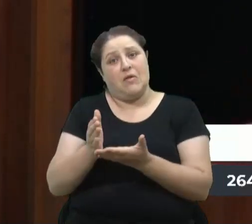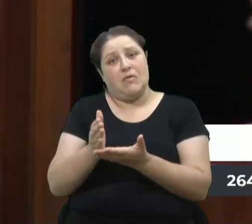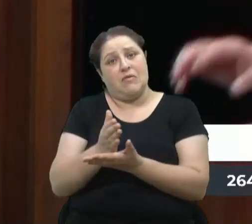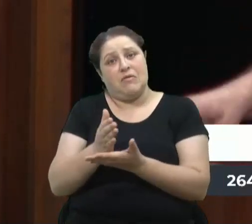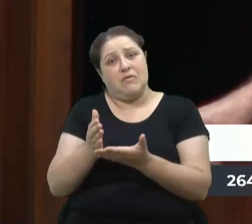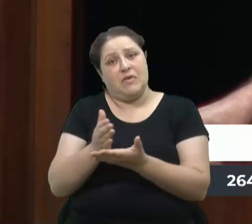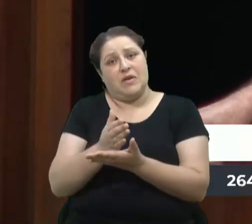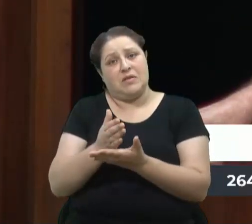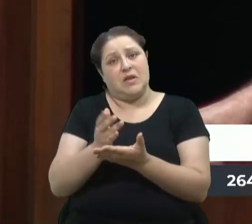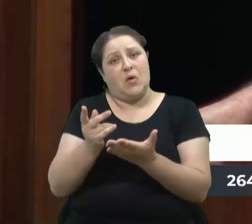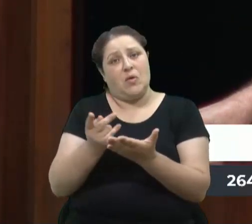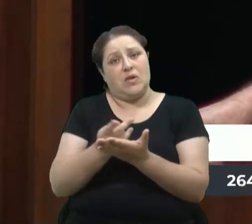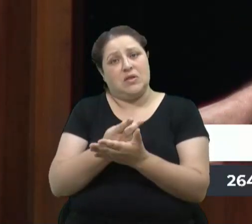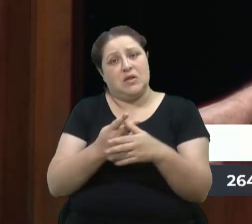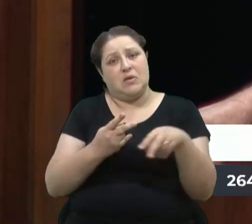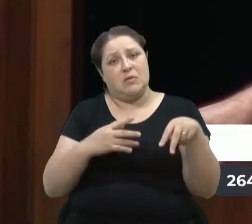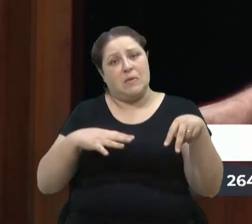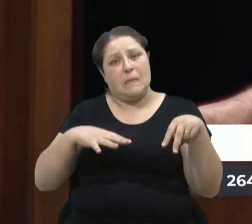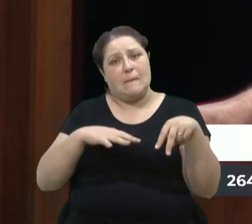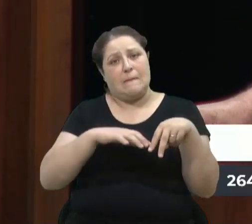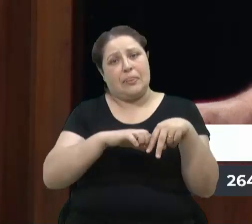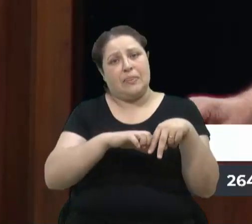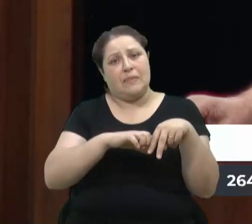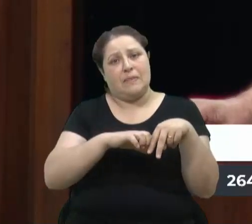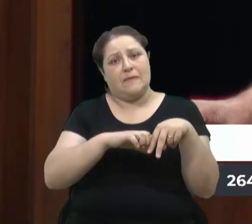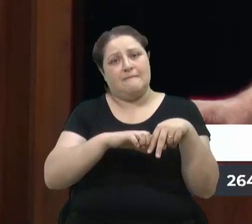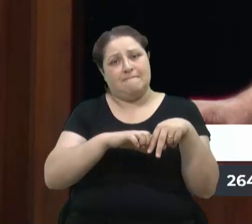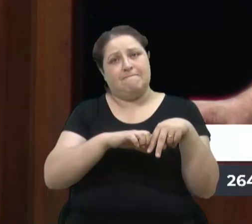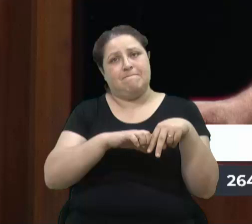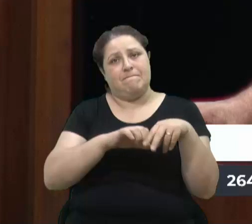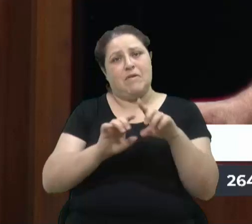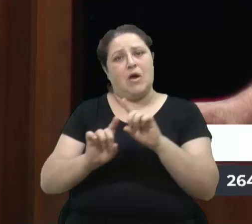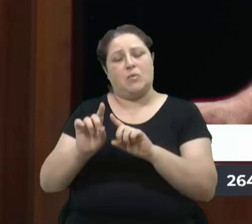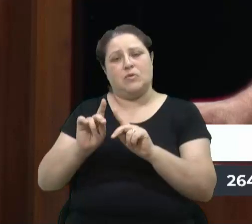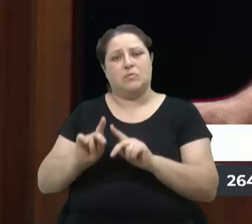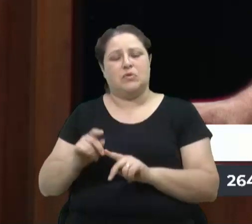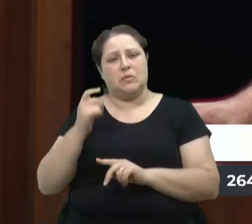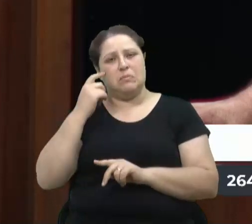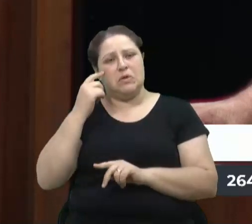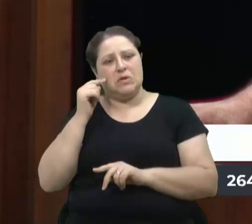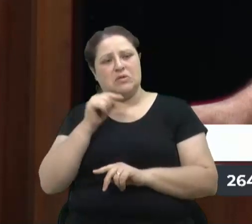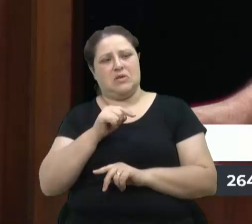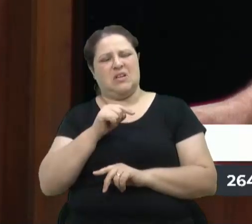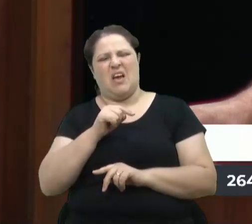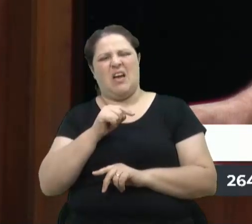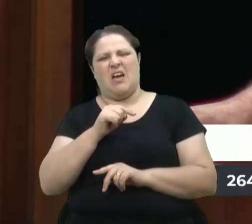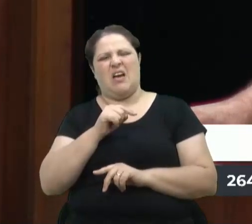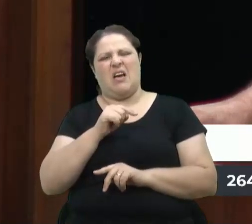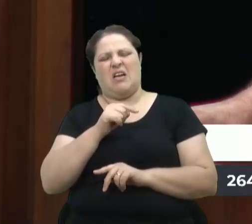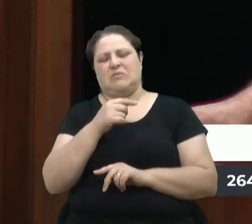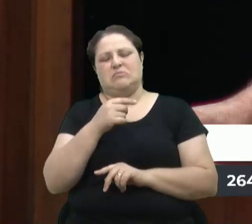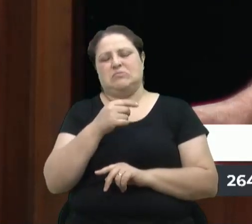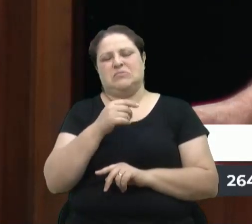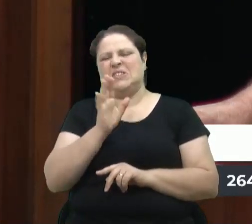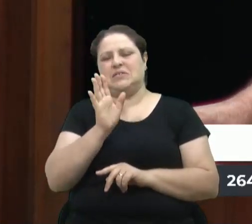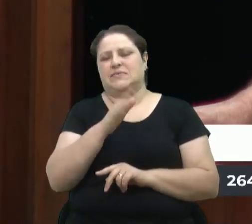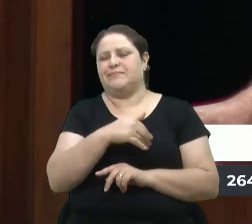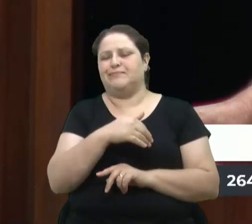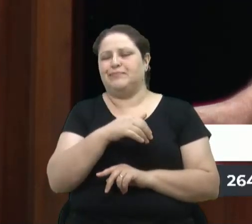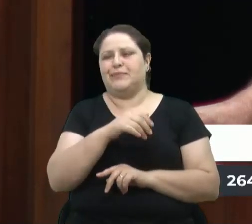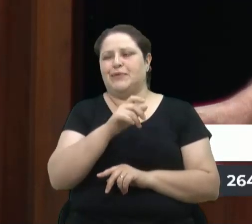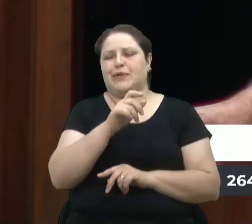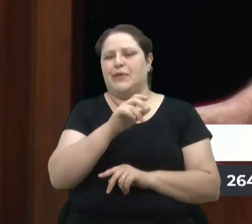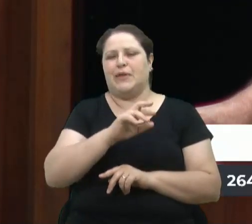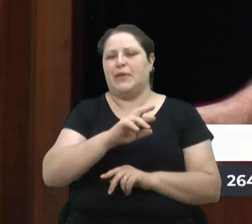esse atropelamento, como disse, para alguns também não é ninguém, porque era um morador de rua, né? Mas para nós era uma pessoa humana